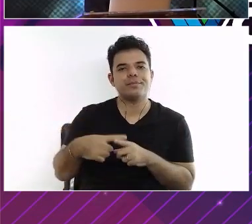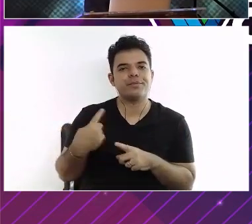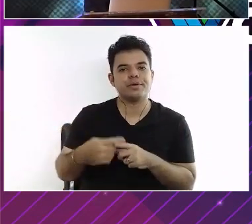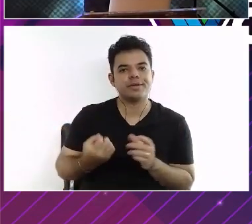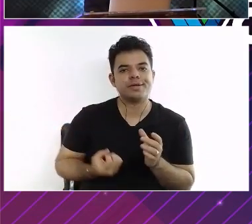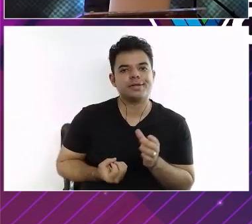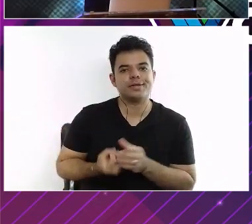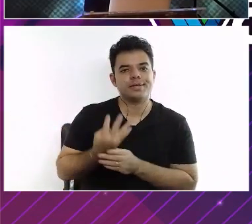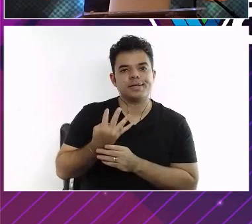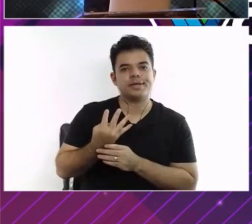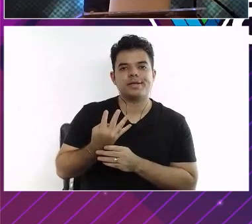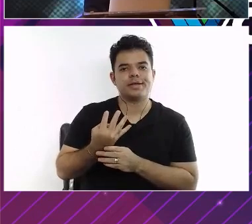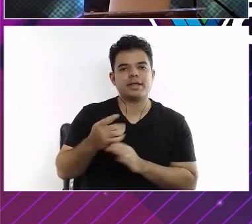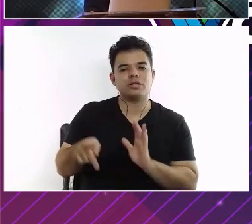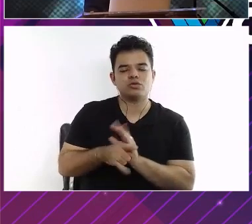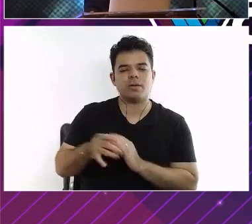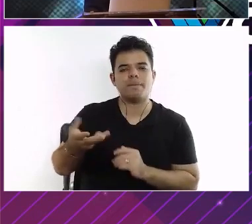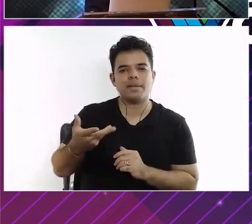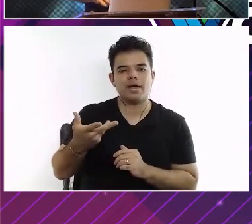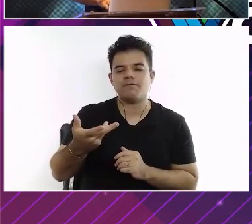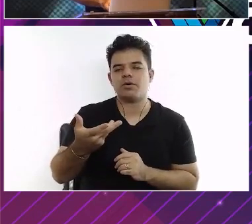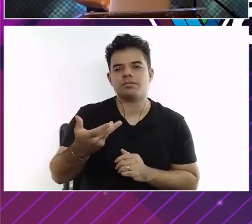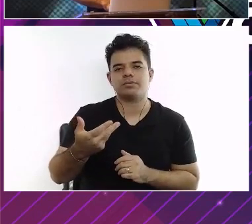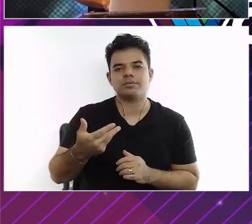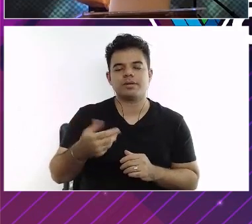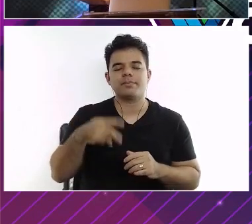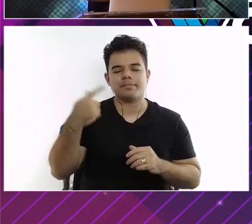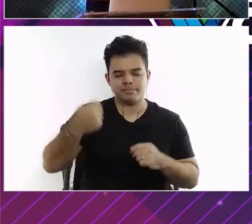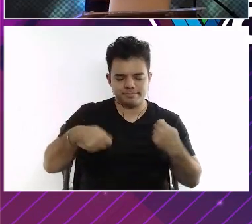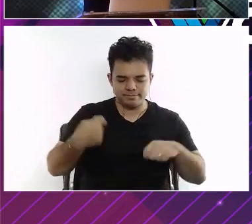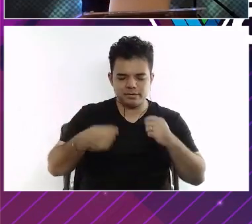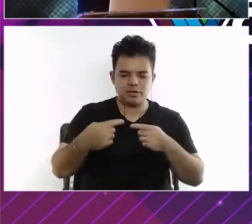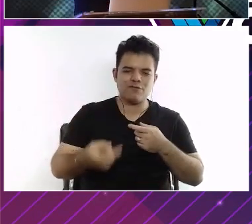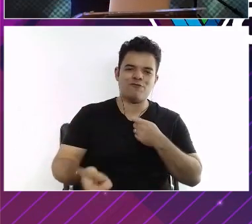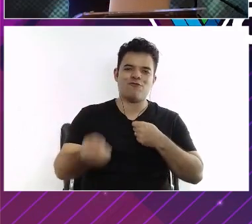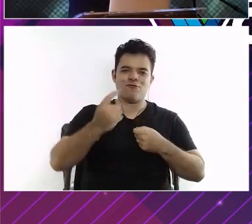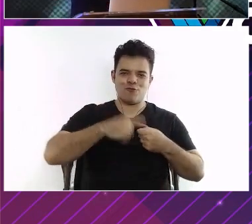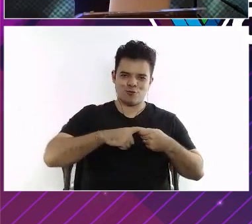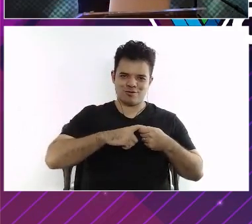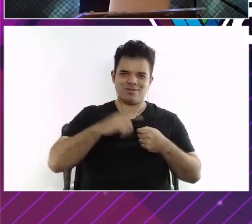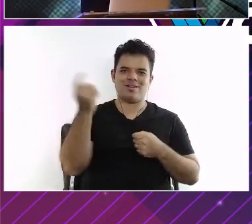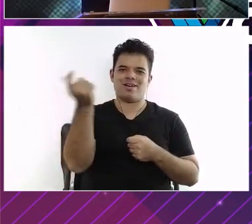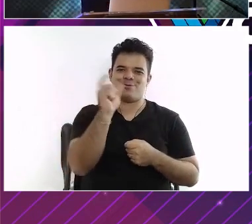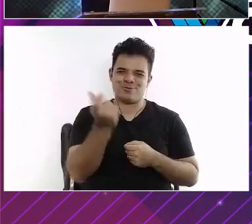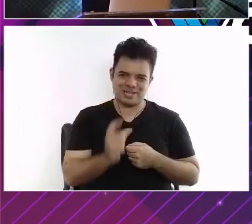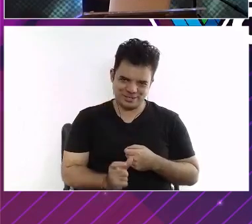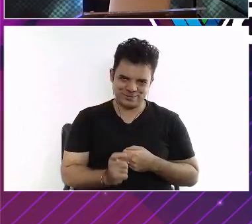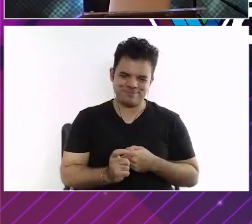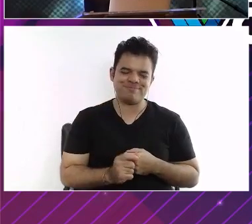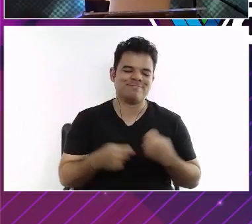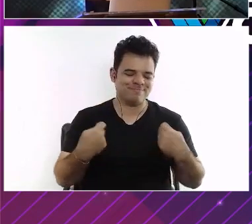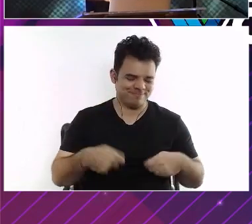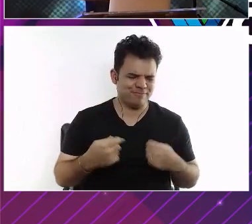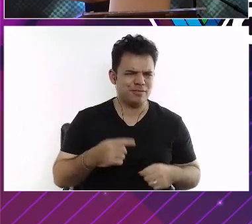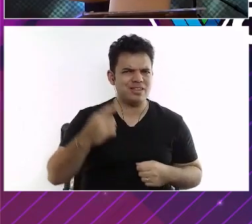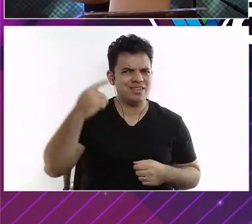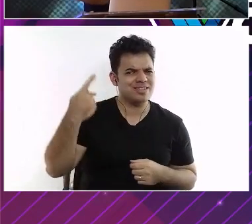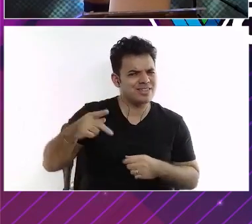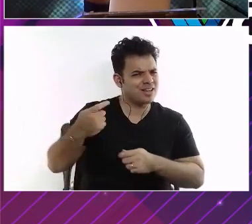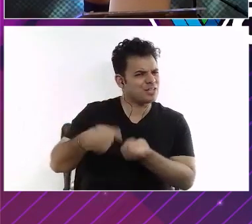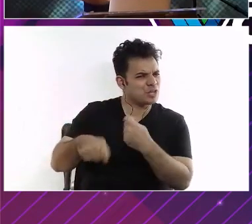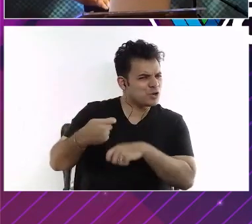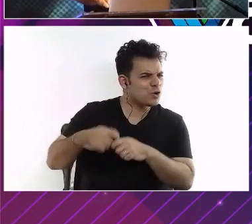pode criar escalabilidade. Tem que redesenhar da base, tem que refazer os algoritmos. Não é? E o futuro desses negócios? Prioridade